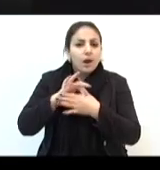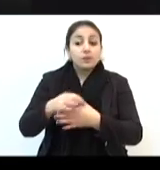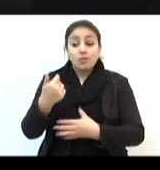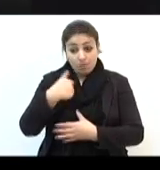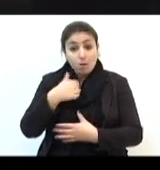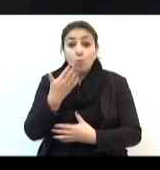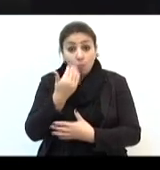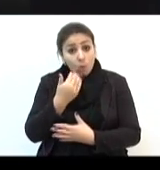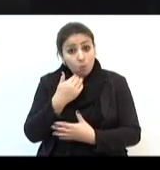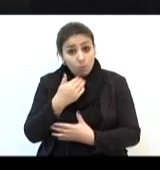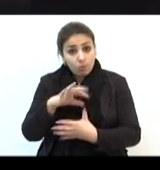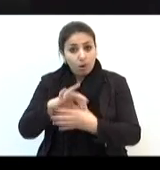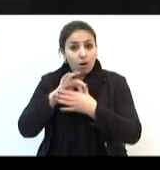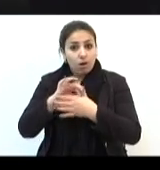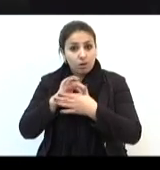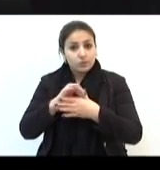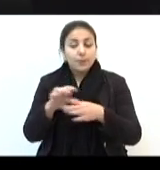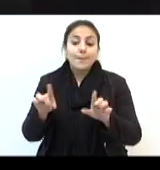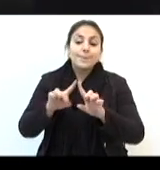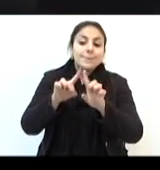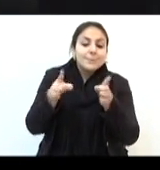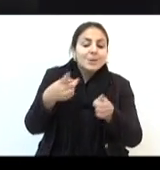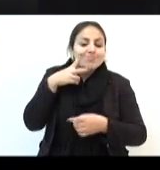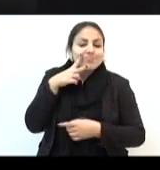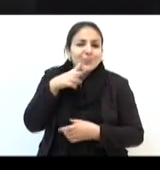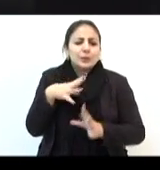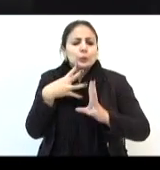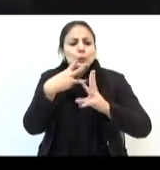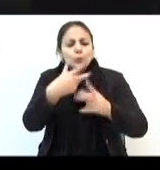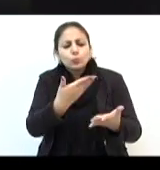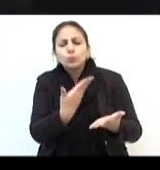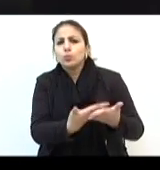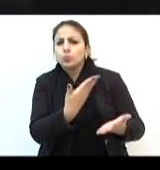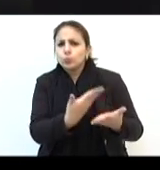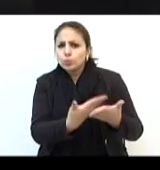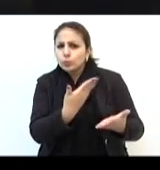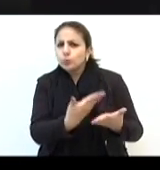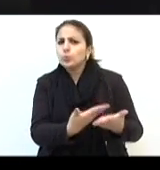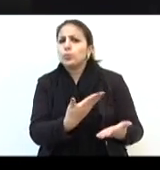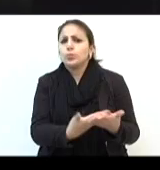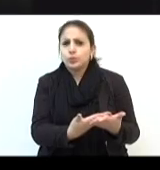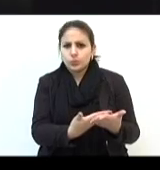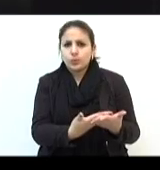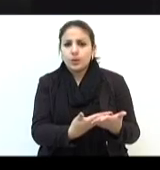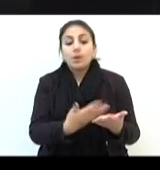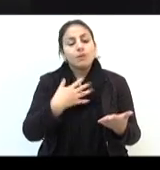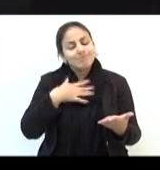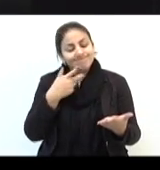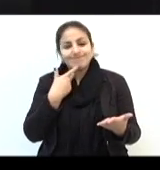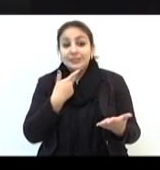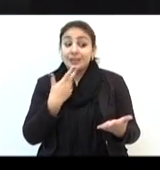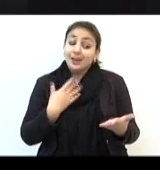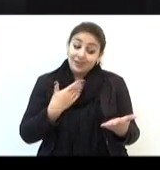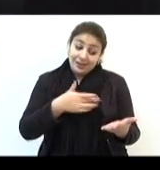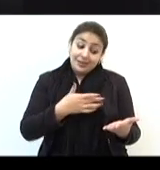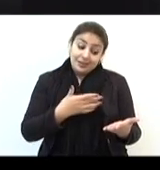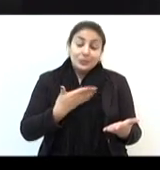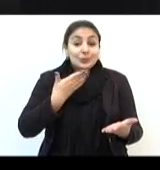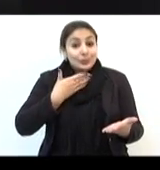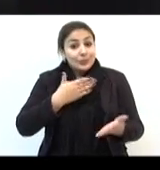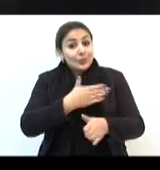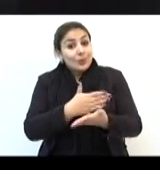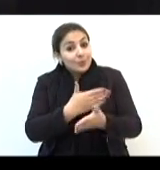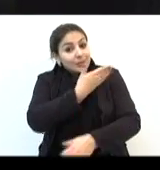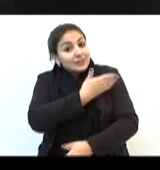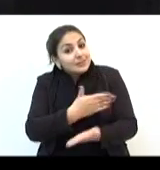carnívora, mas em vendo todos esses estudos e levantamentos, te digo que estou aderindo um